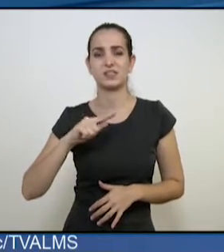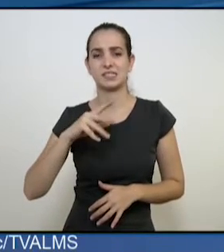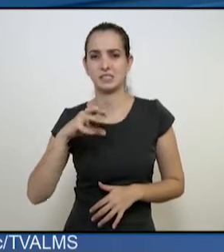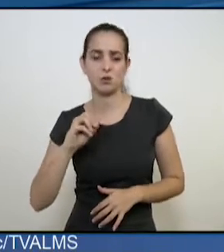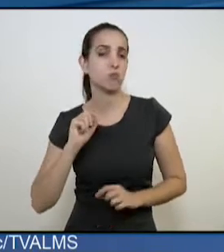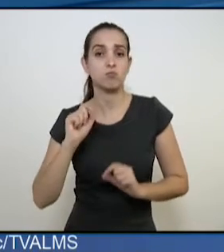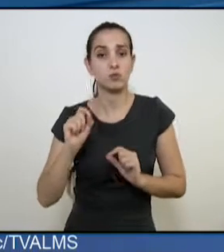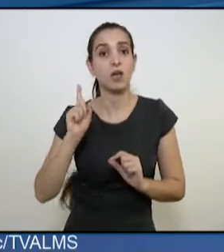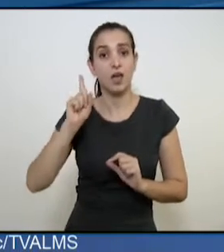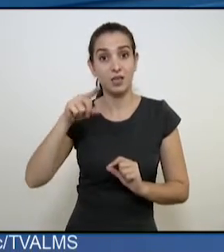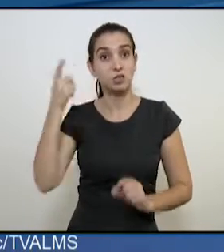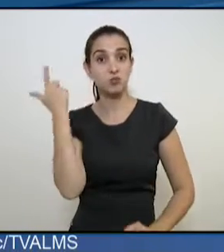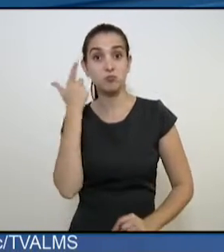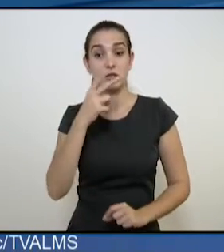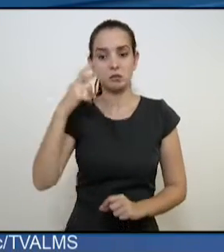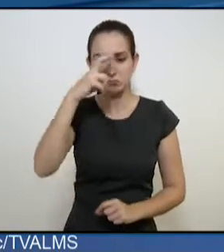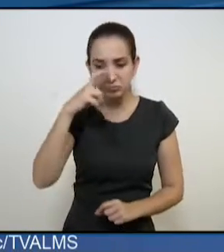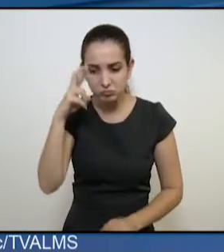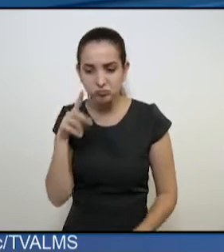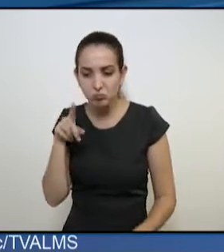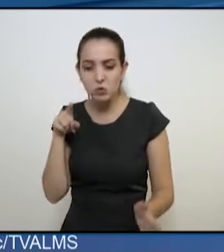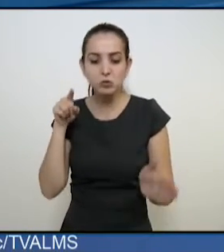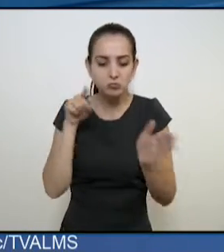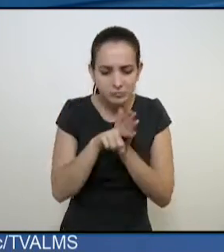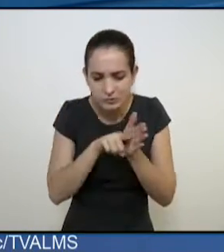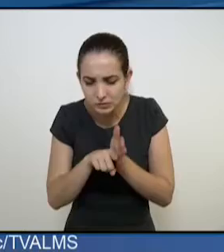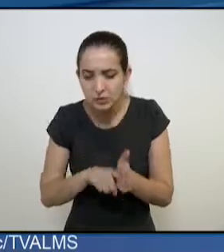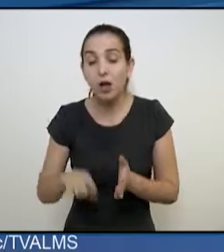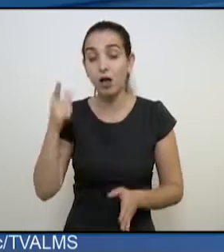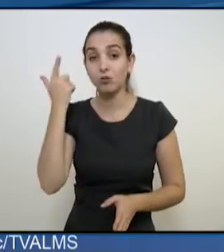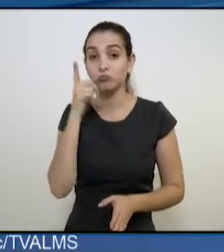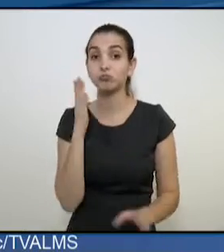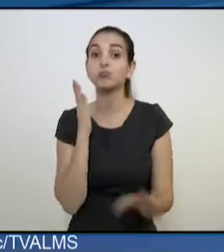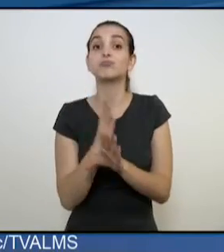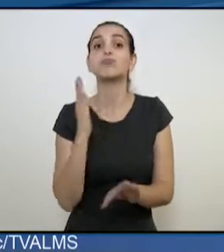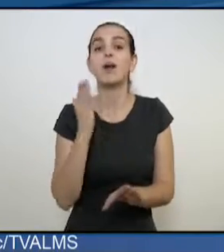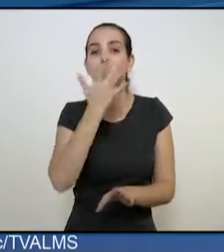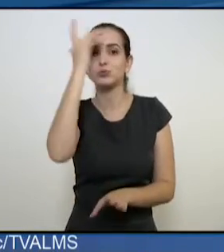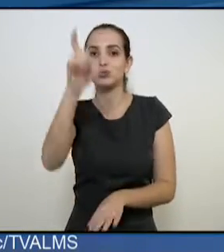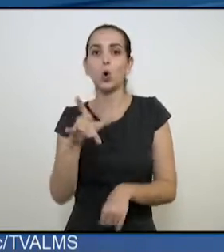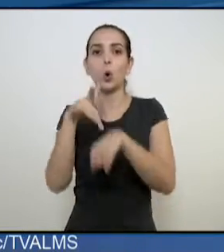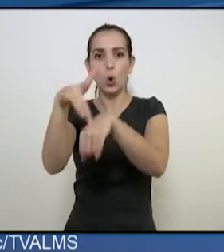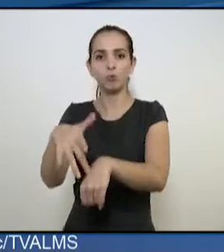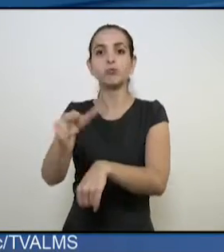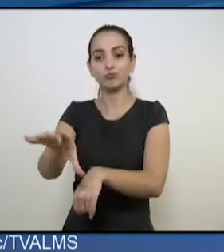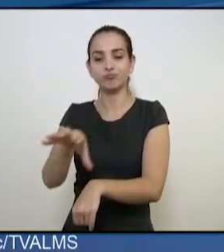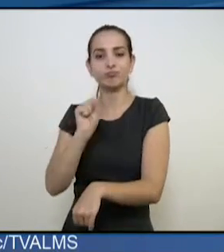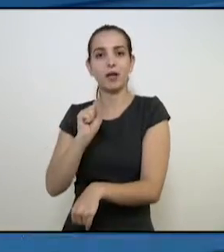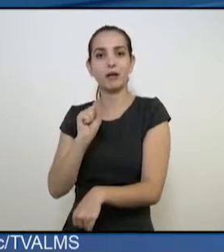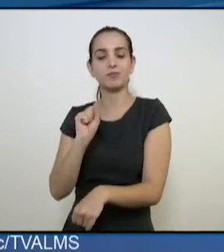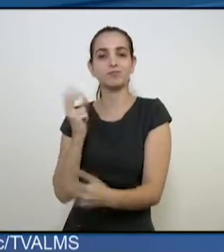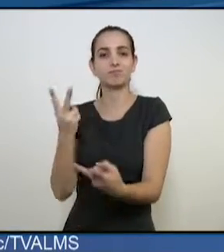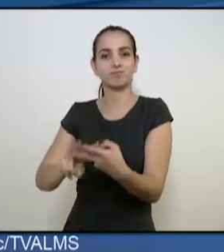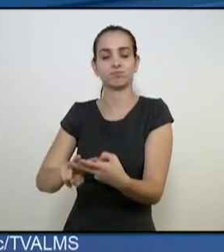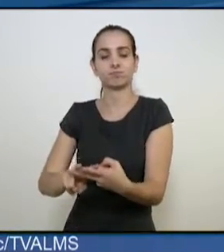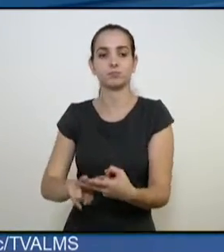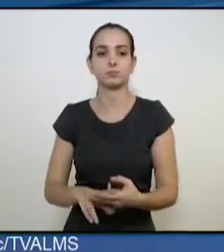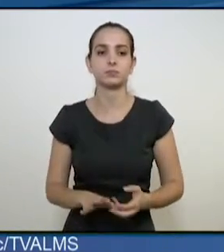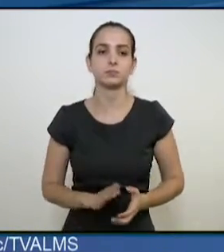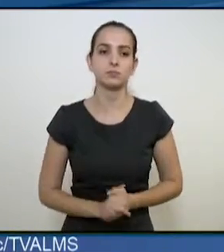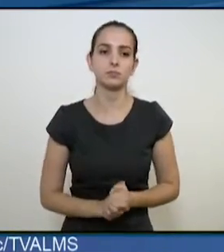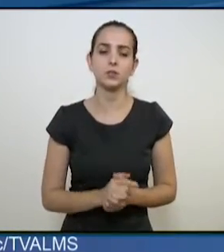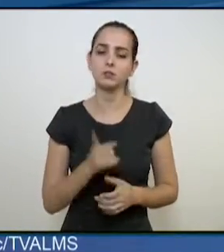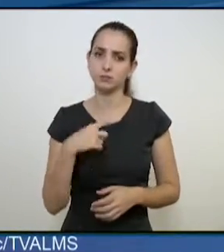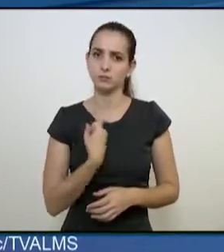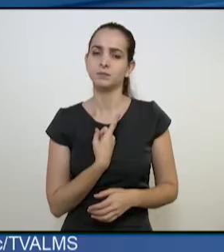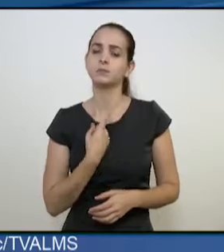investigações. Então eu parabenizo Vossa Excelência por realmente fazer justiça àqueles que trabalham. Muitas